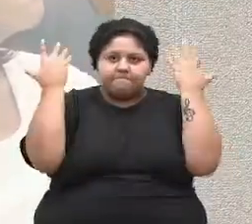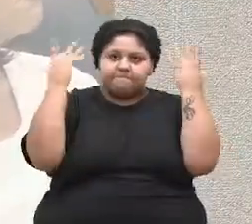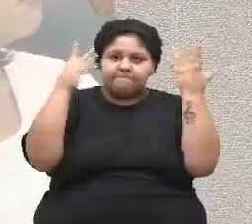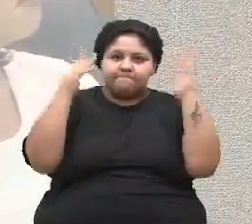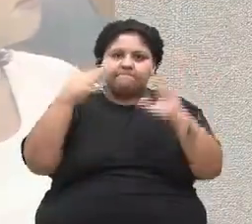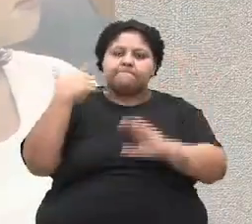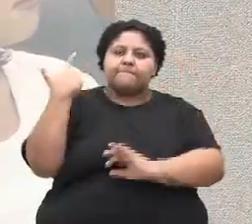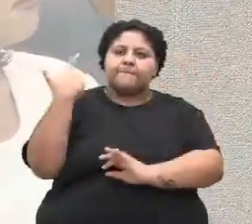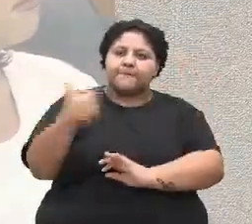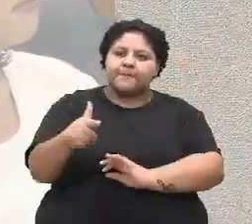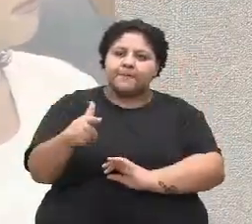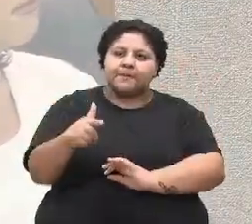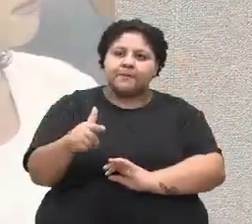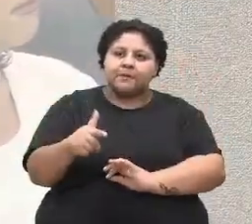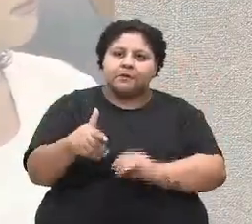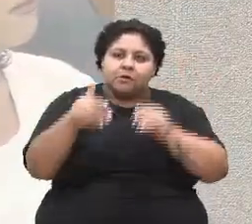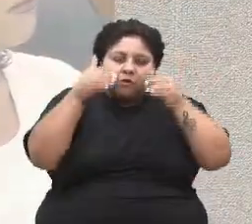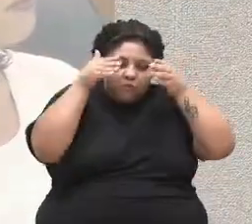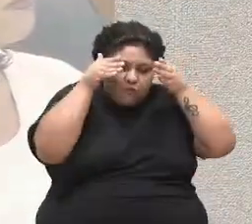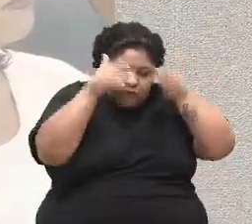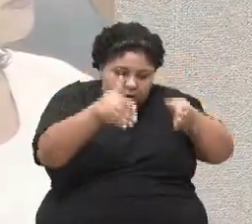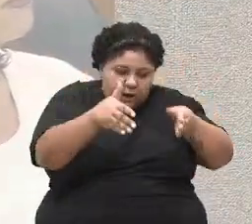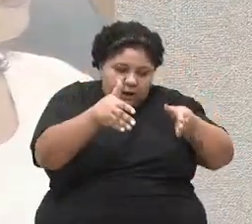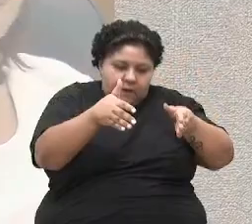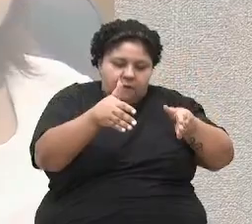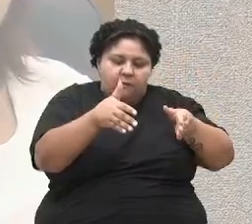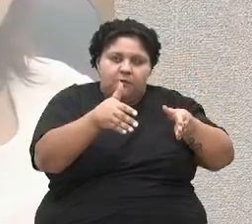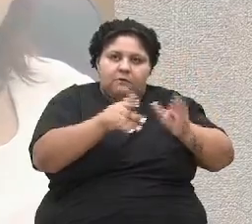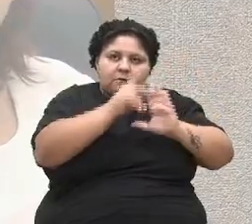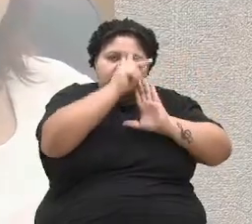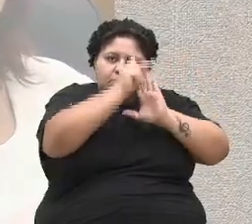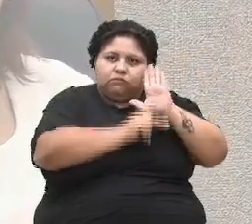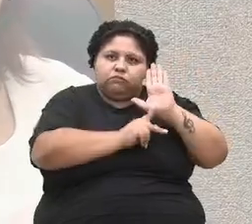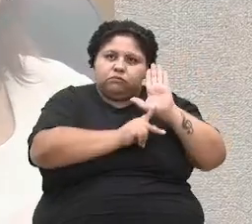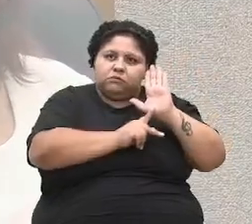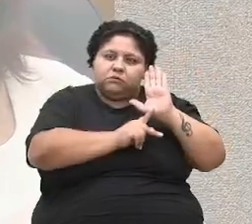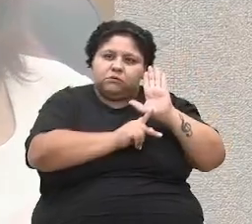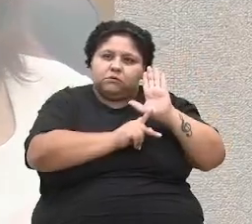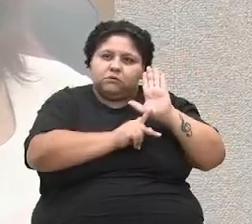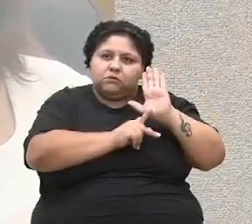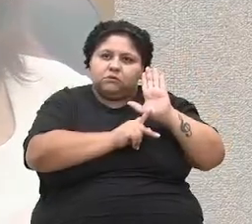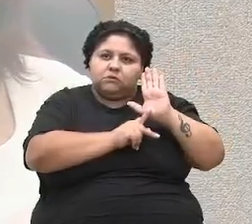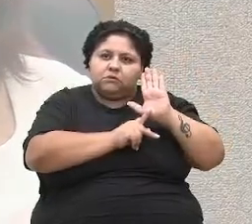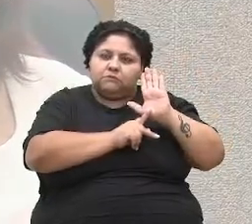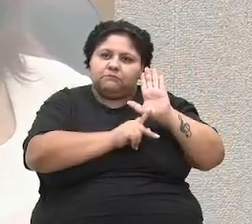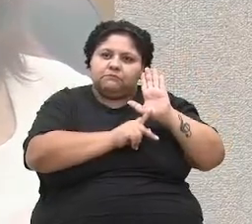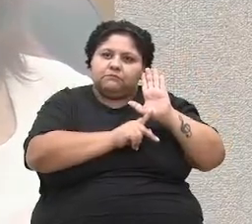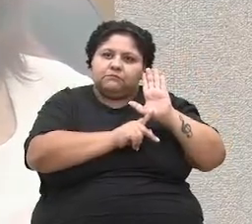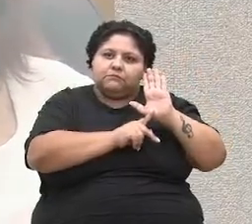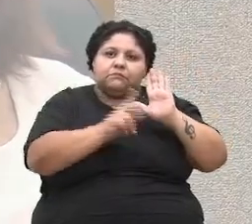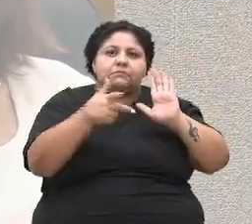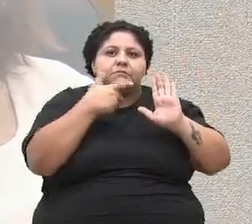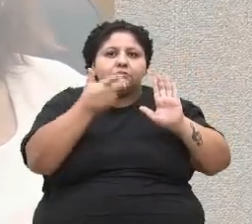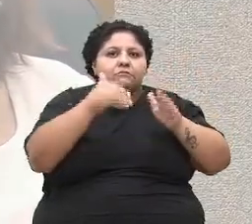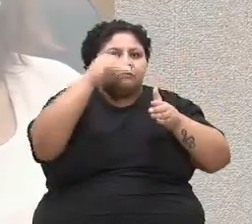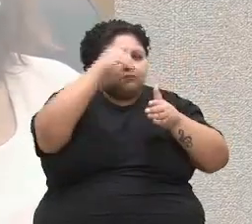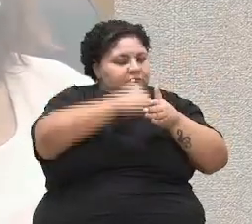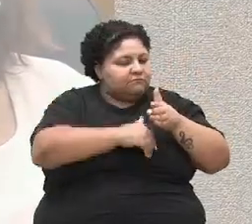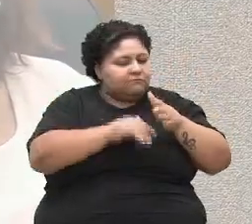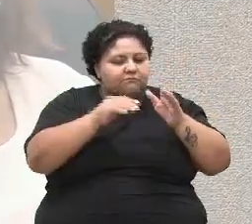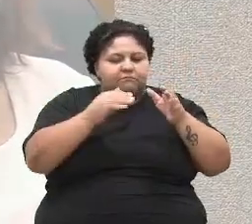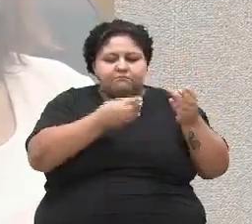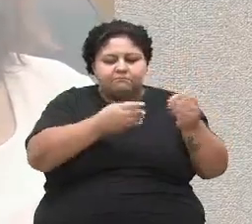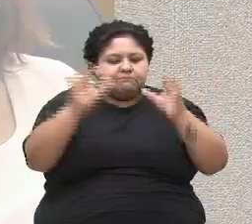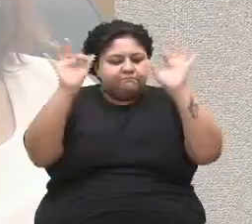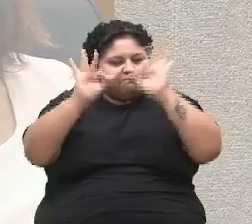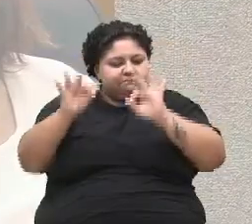vez por se debruçarem em cima desse projeto e dizer que votarei com muita alegria